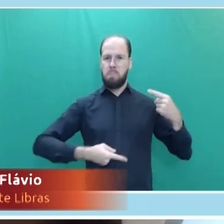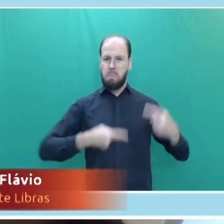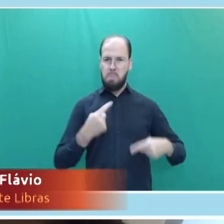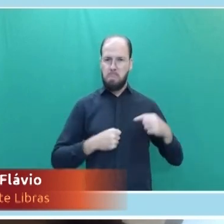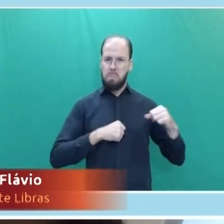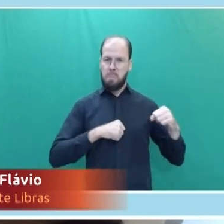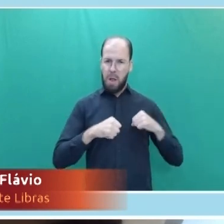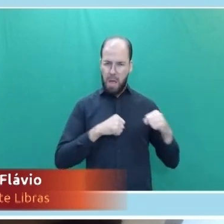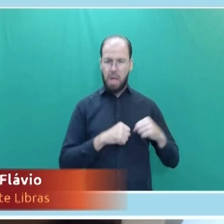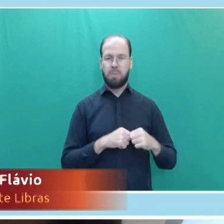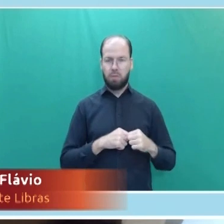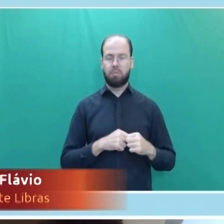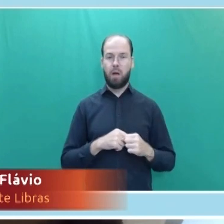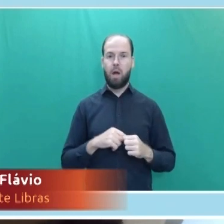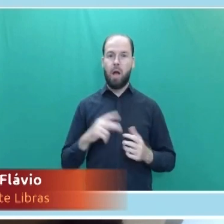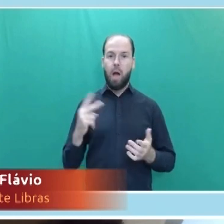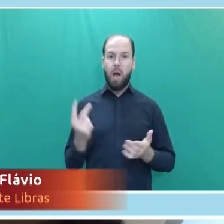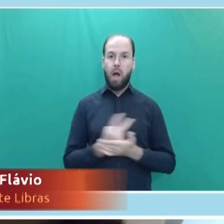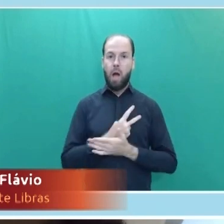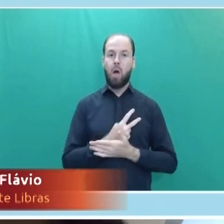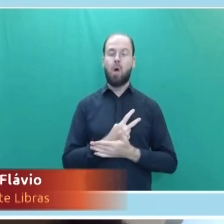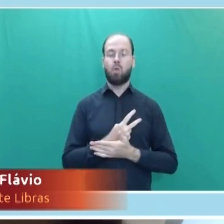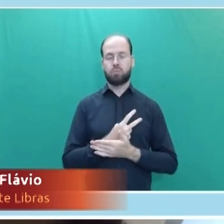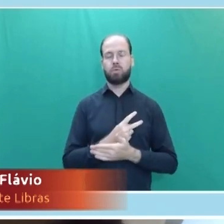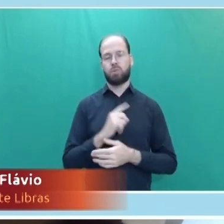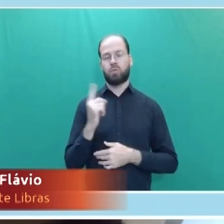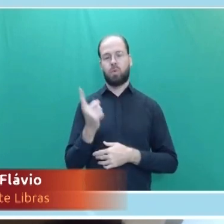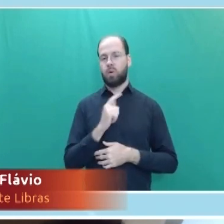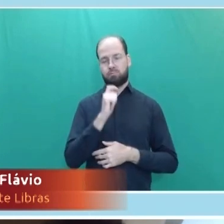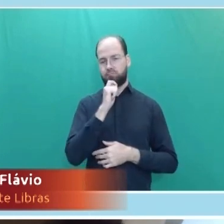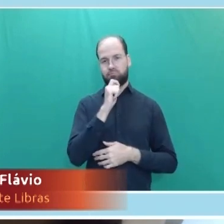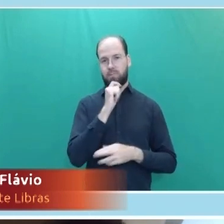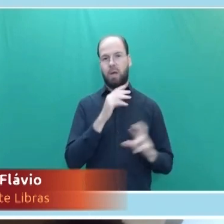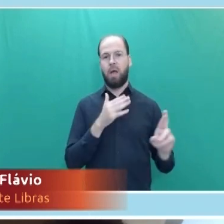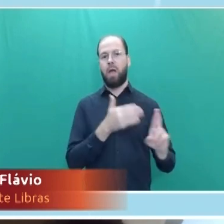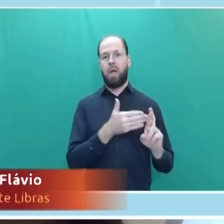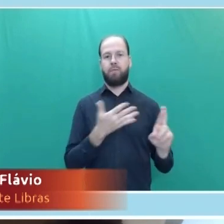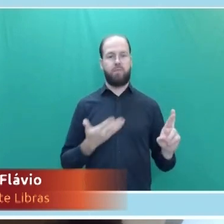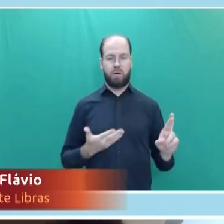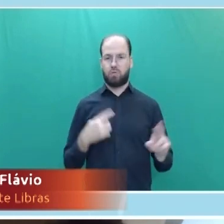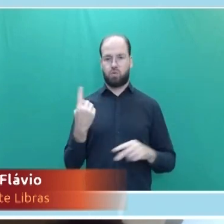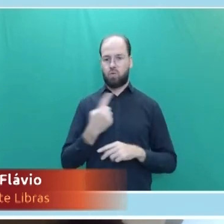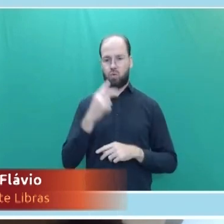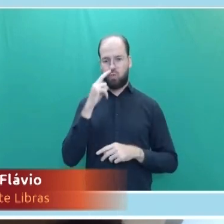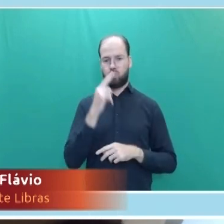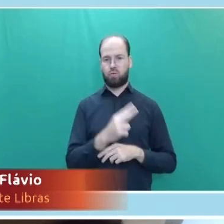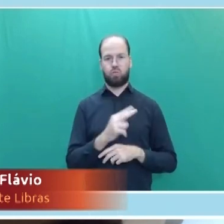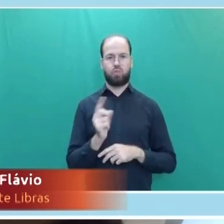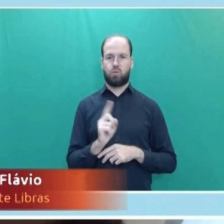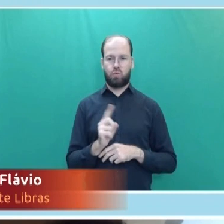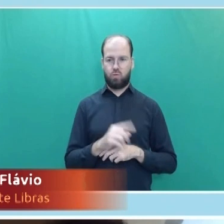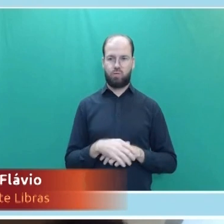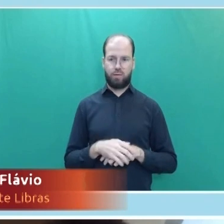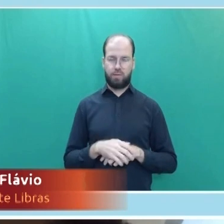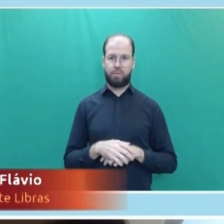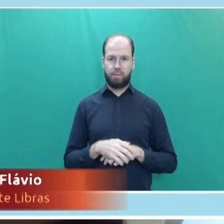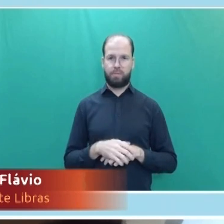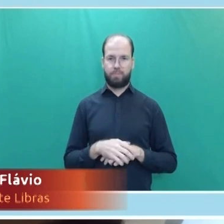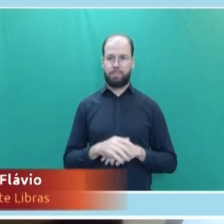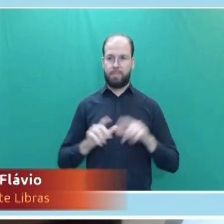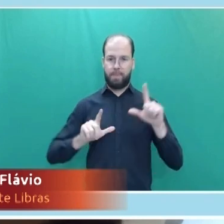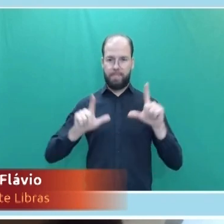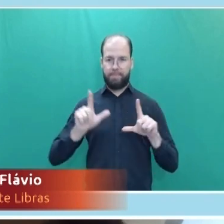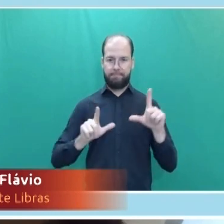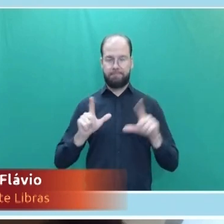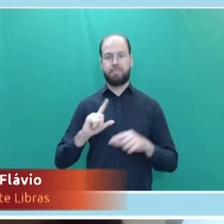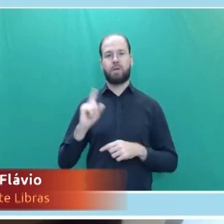enquanto isso acontecer, a gente não vai ter referencial, a gente não vai ver isso na TV, e a